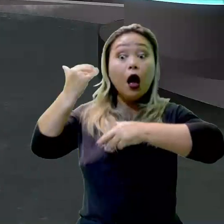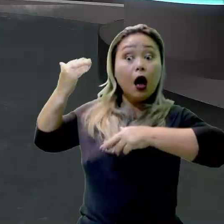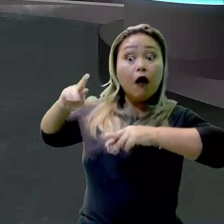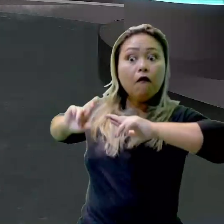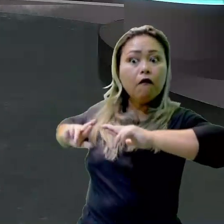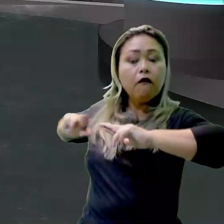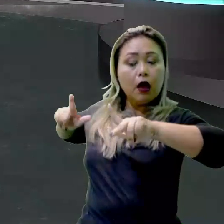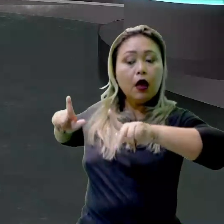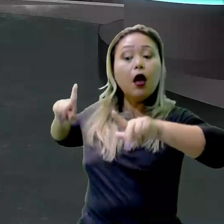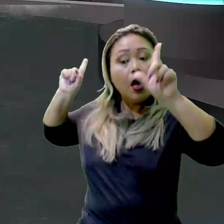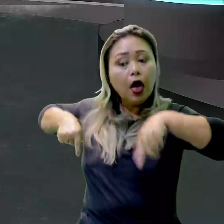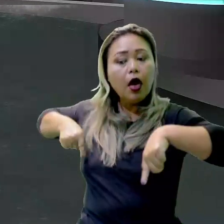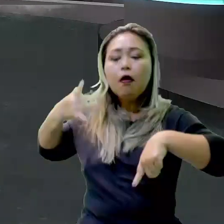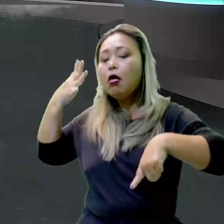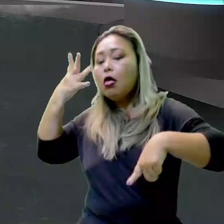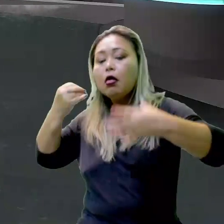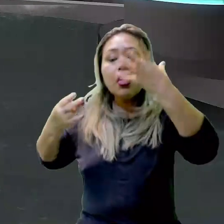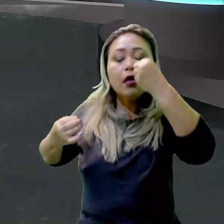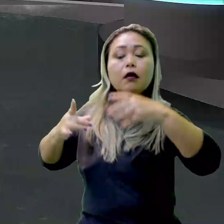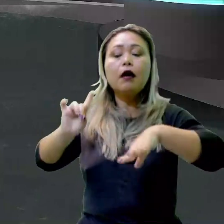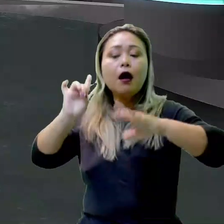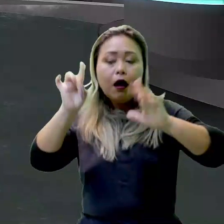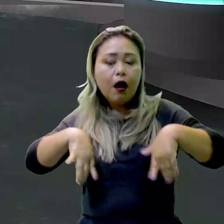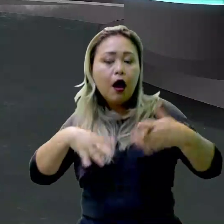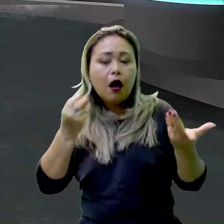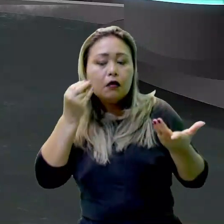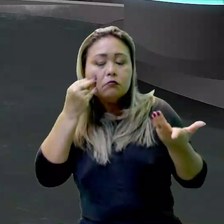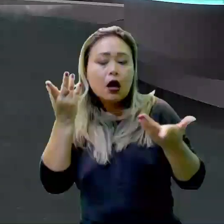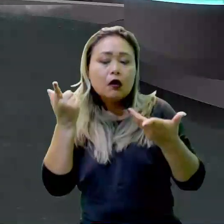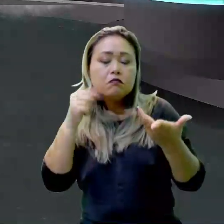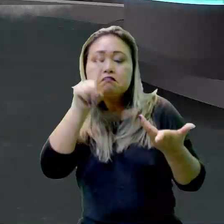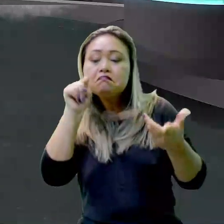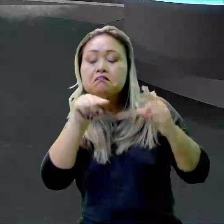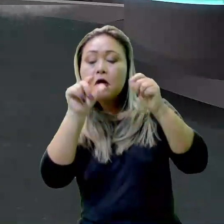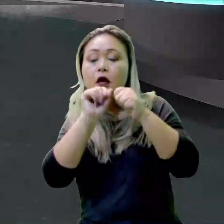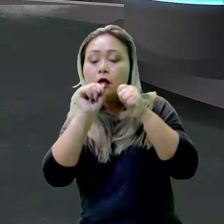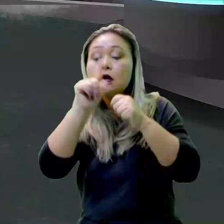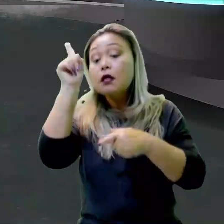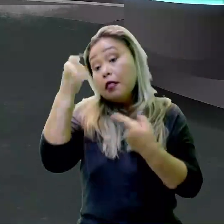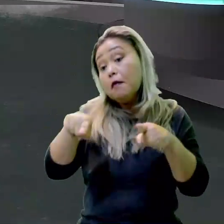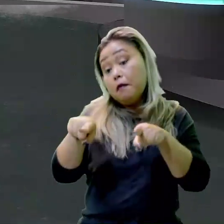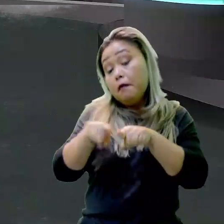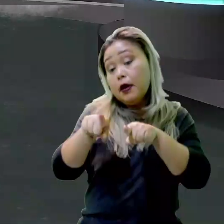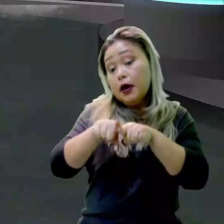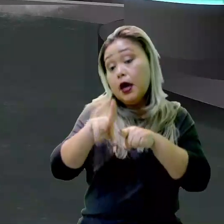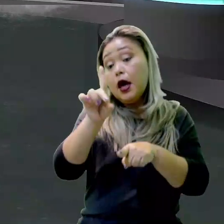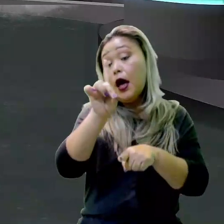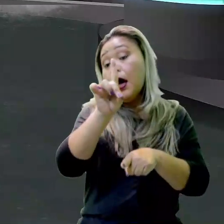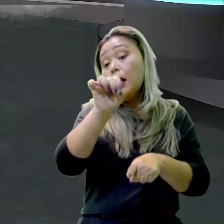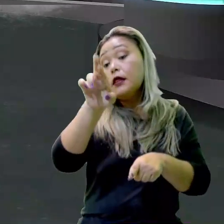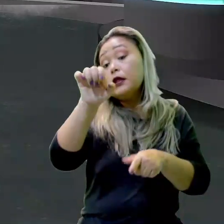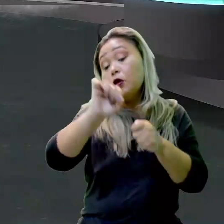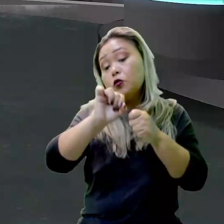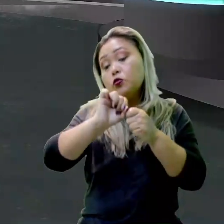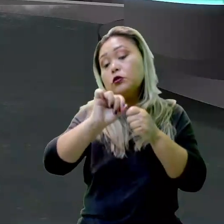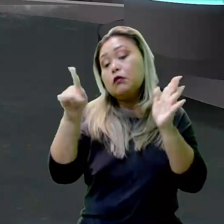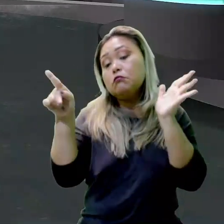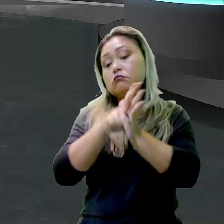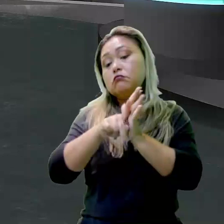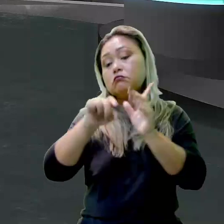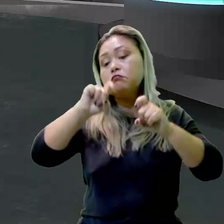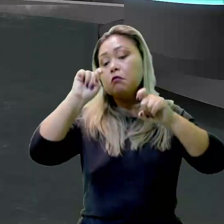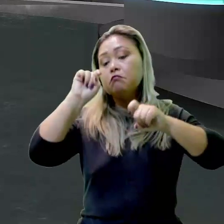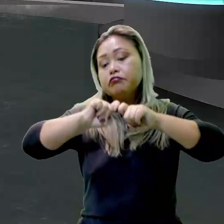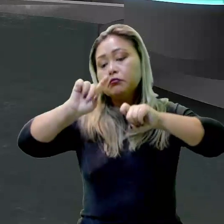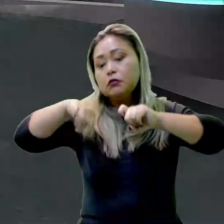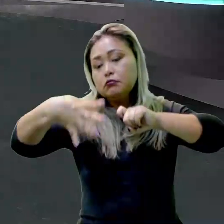mas ambas são válidas. Porém, há a hipótese de que ela representa a deusa da fertilidade, não é, professor? Verdade. Então, seguindo